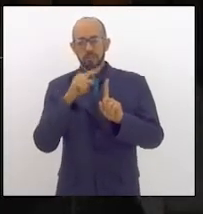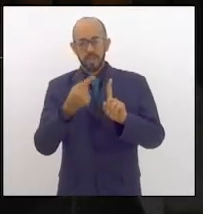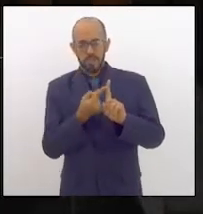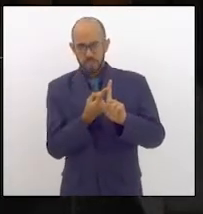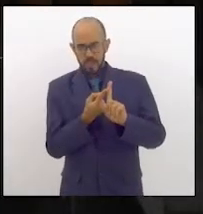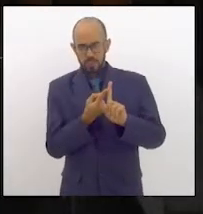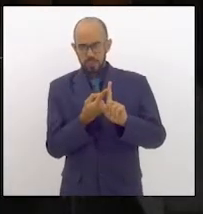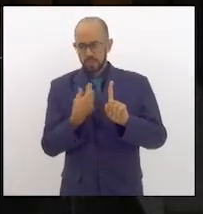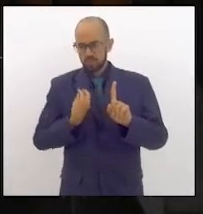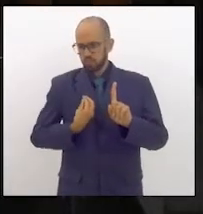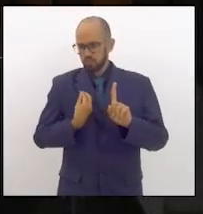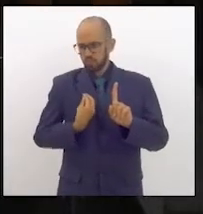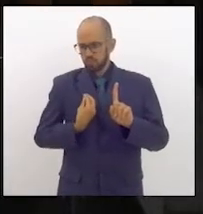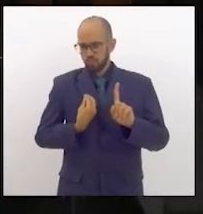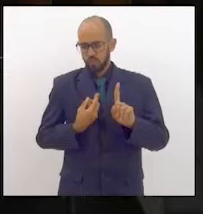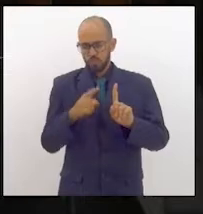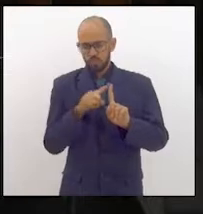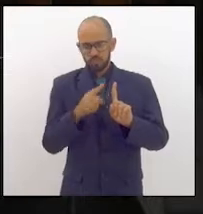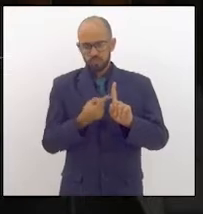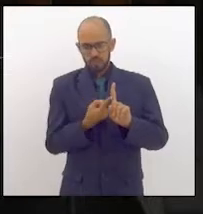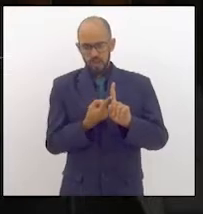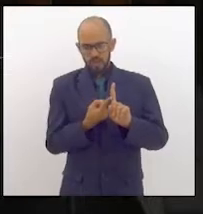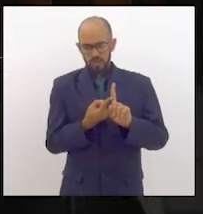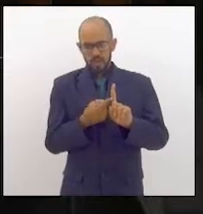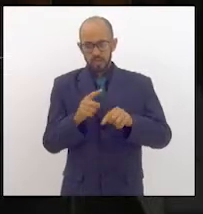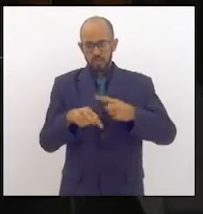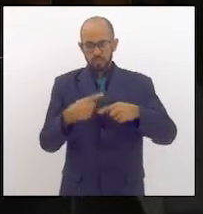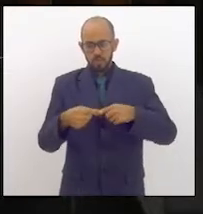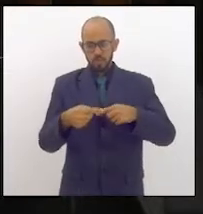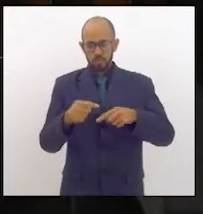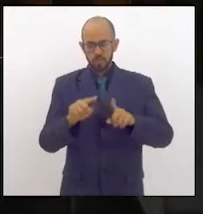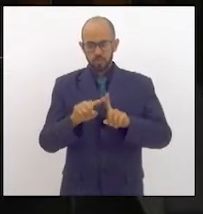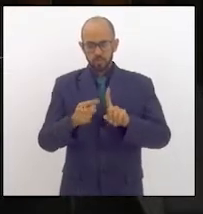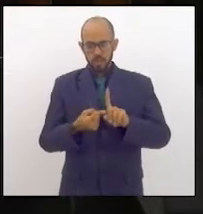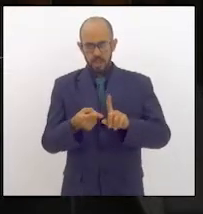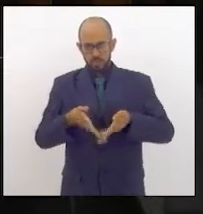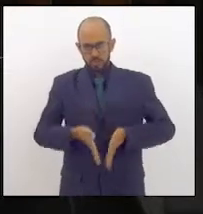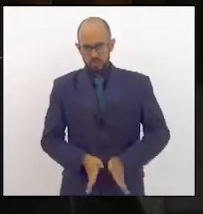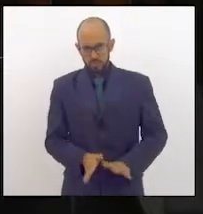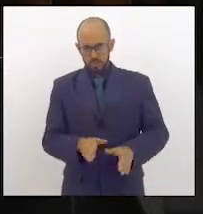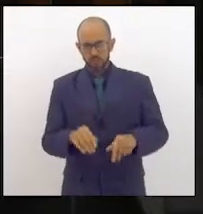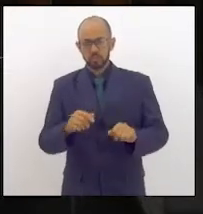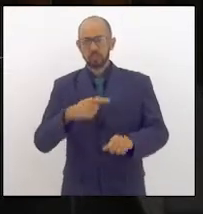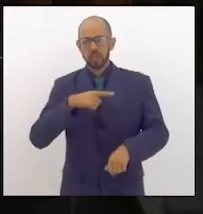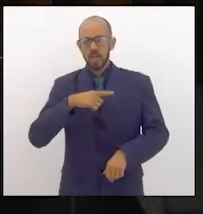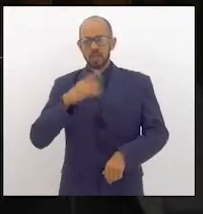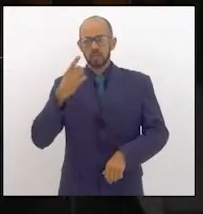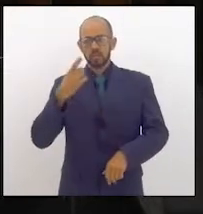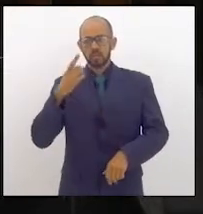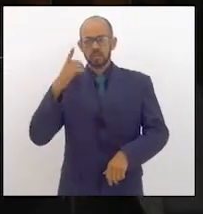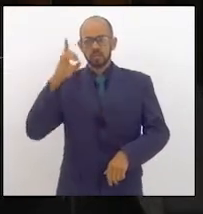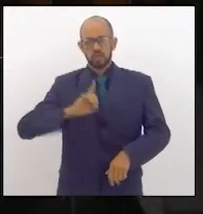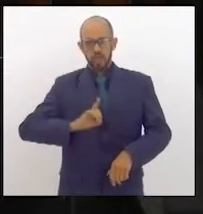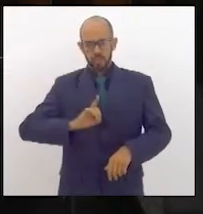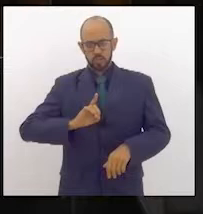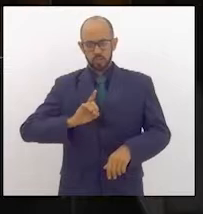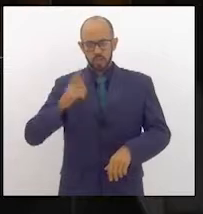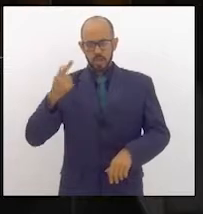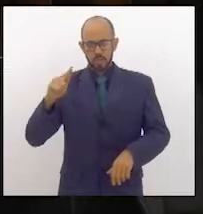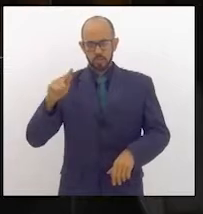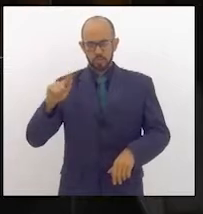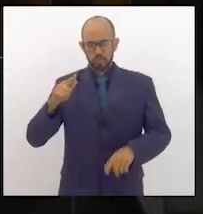que tá vivenciando o parto eo pós-parto tenha direitos garantidos Por que